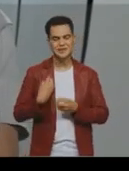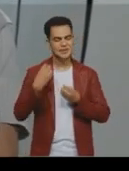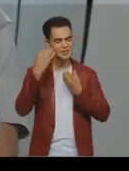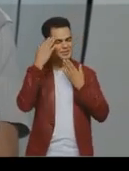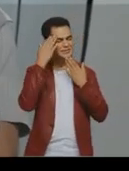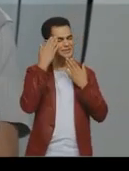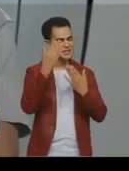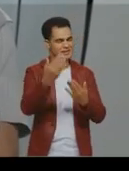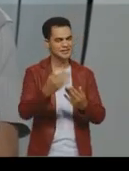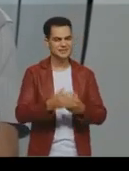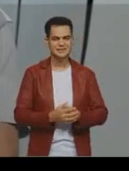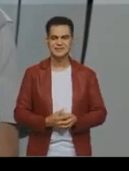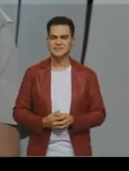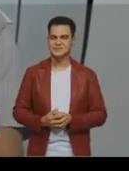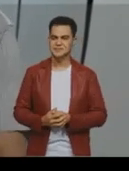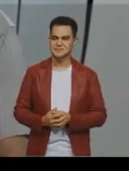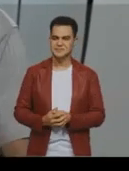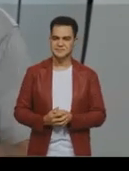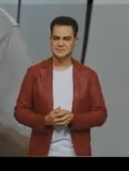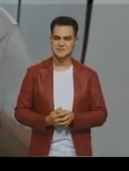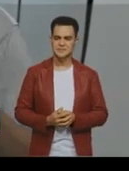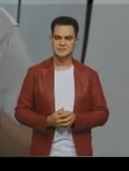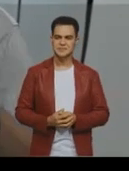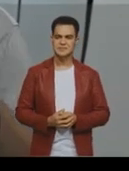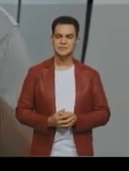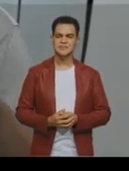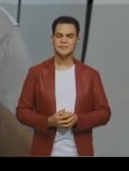isso.